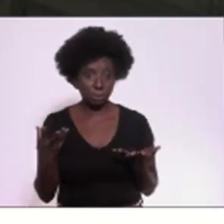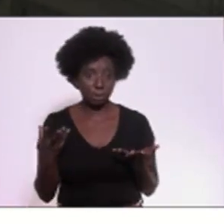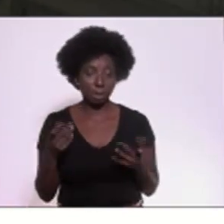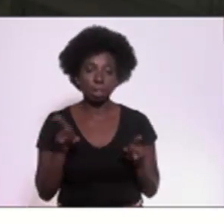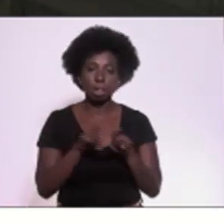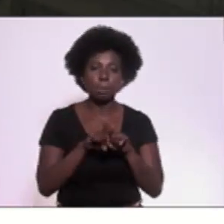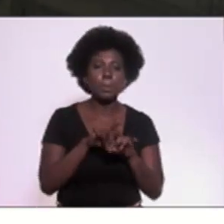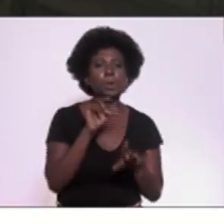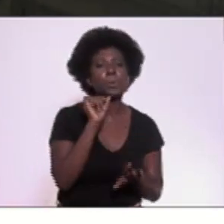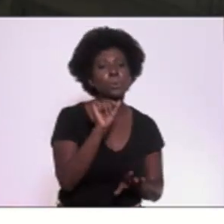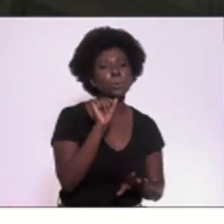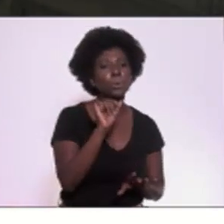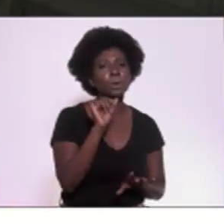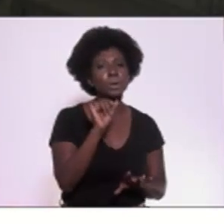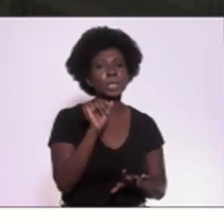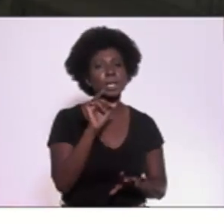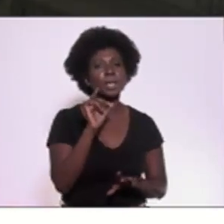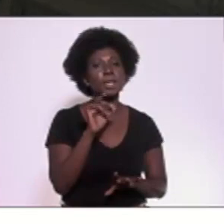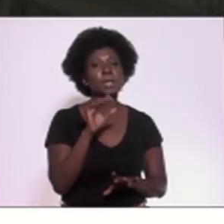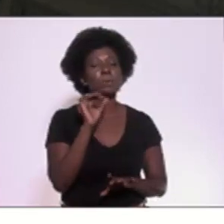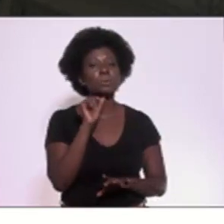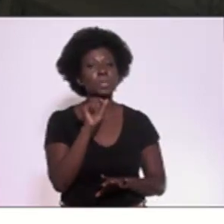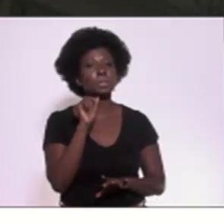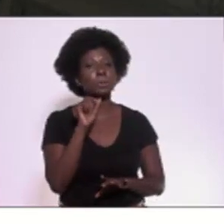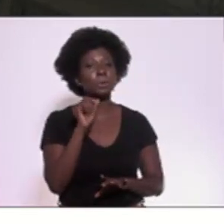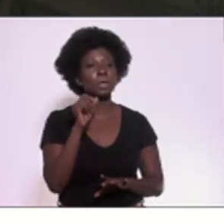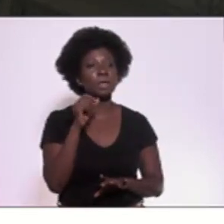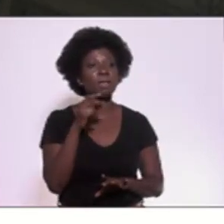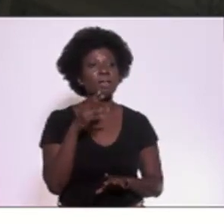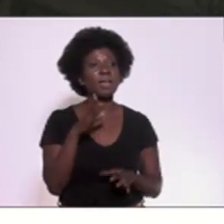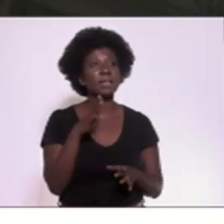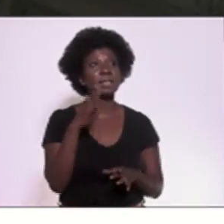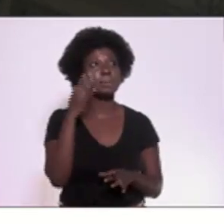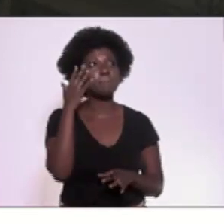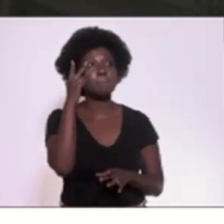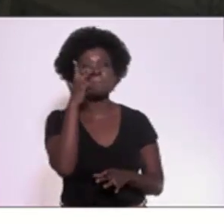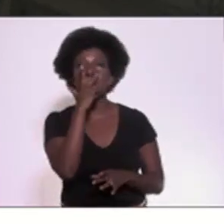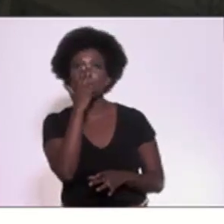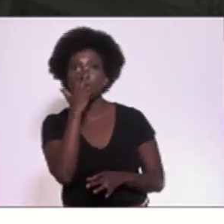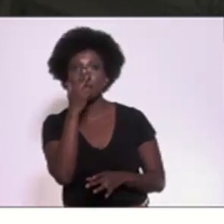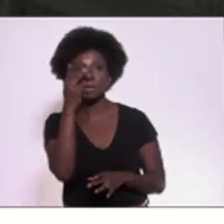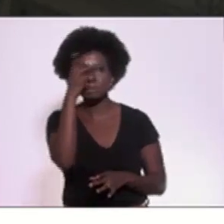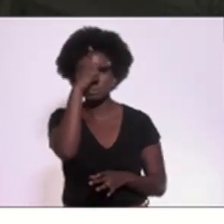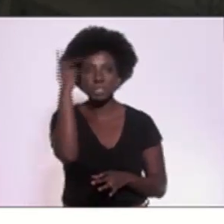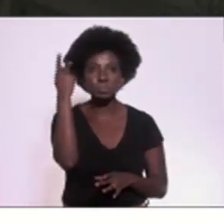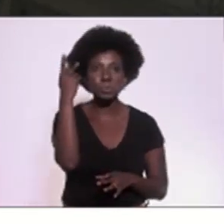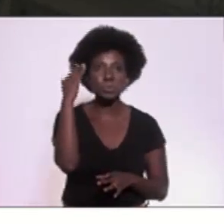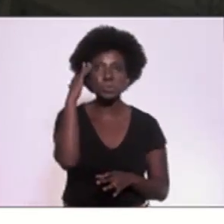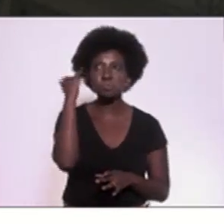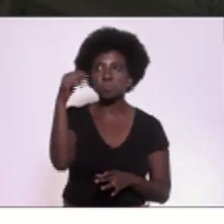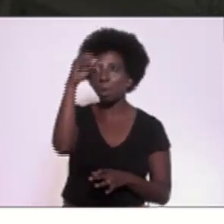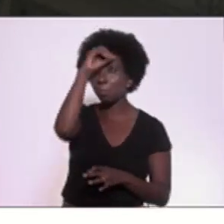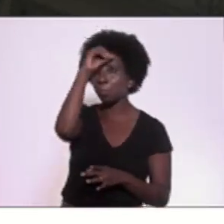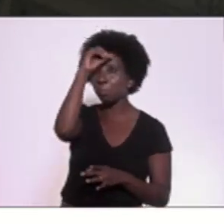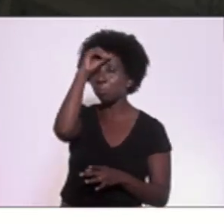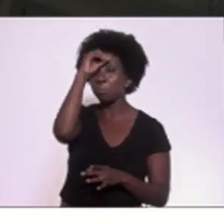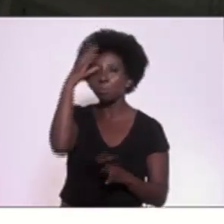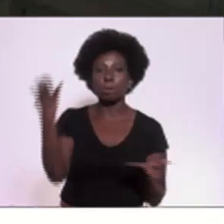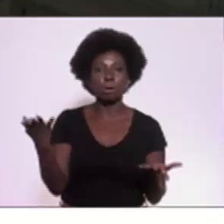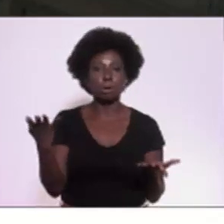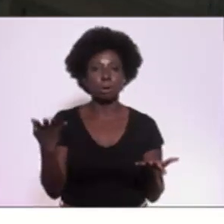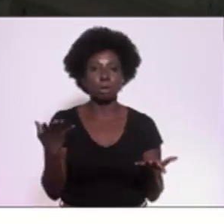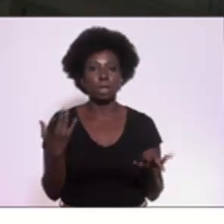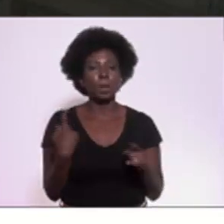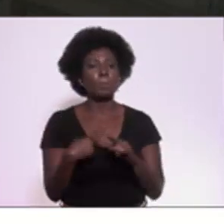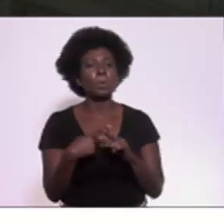acho que é desconsiderar a inteligência das pessoas que o assistem. É desconsiderar, por exemplo, naturalizando que